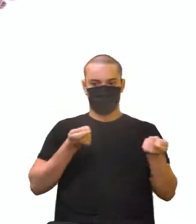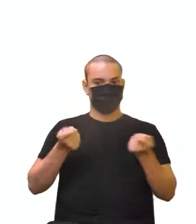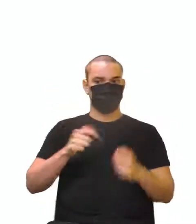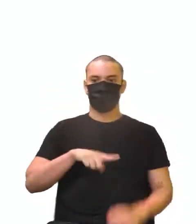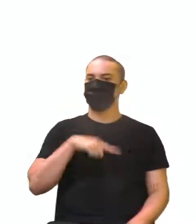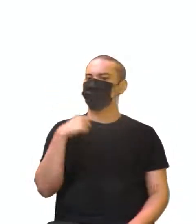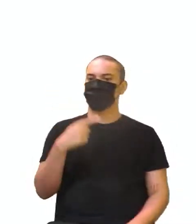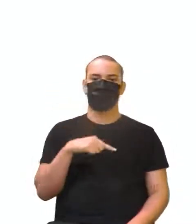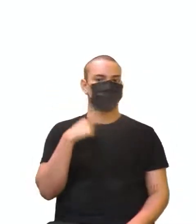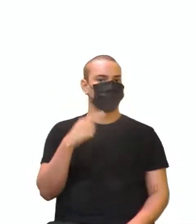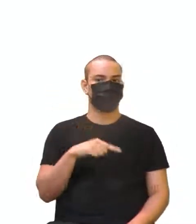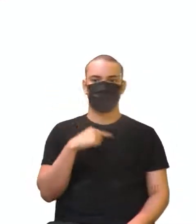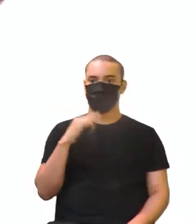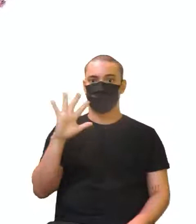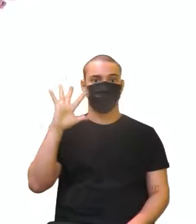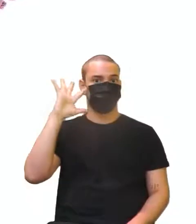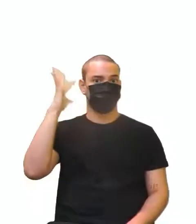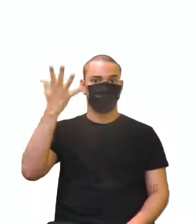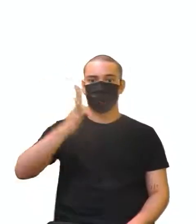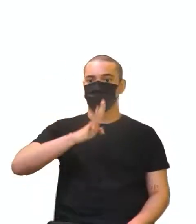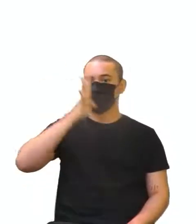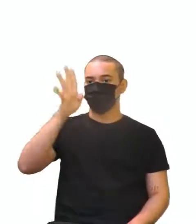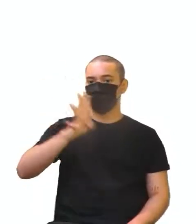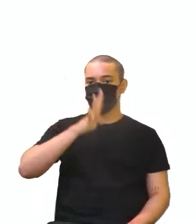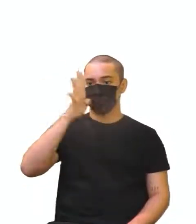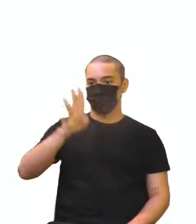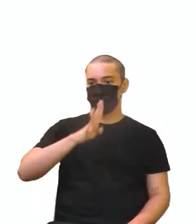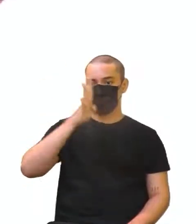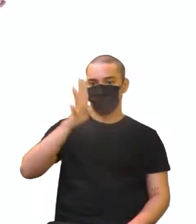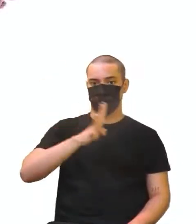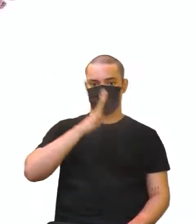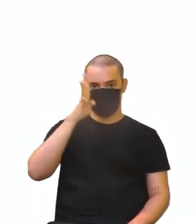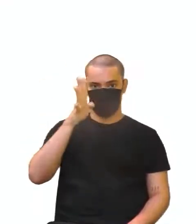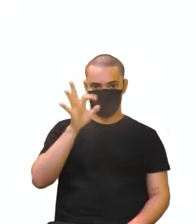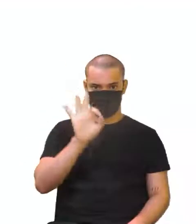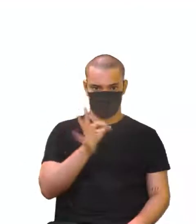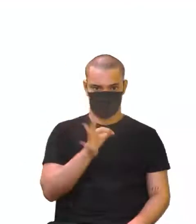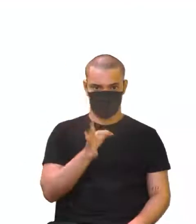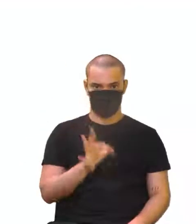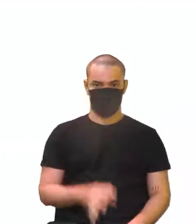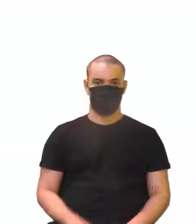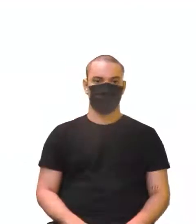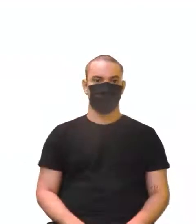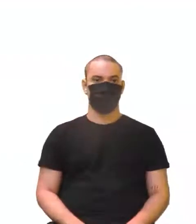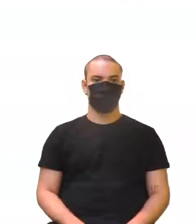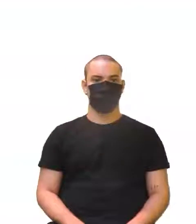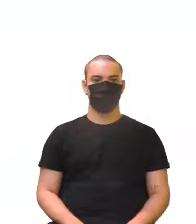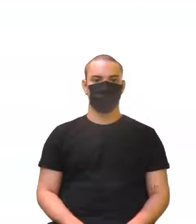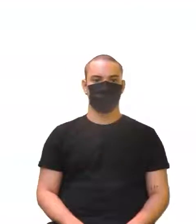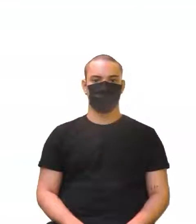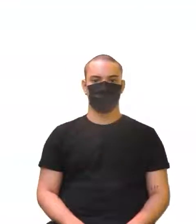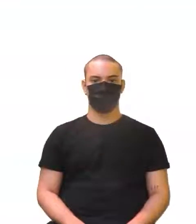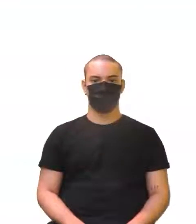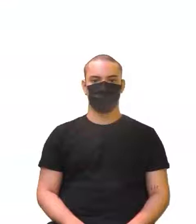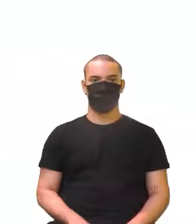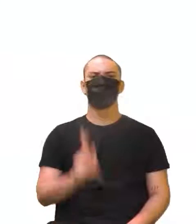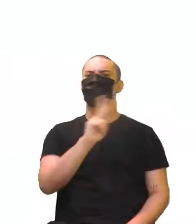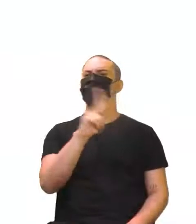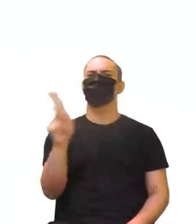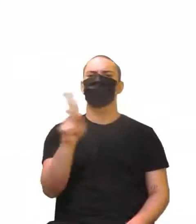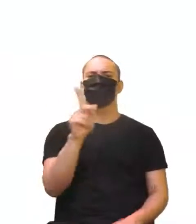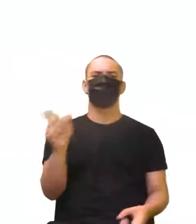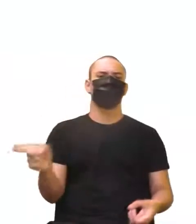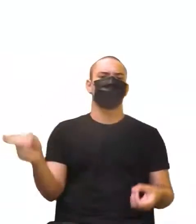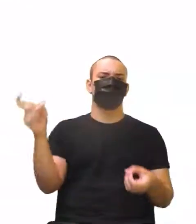isso acontece ao acaso. Não tem como a gente prever as ligações. Isso. Então, vamos lá. Professora,